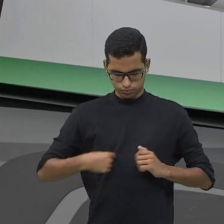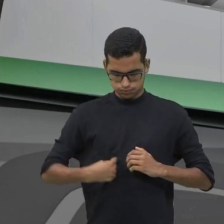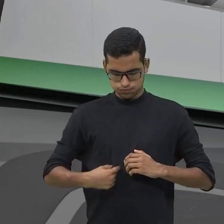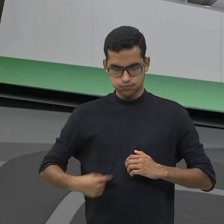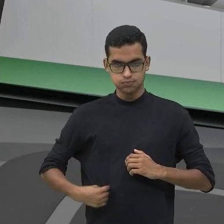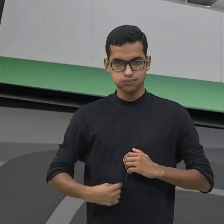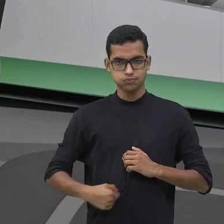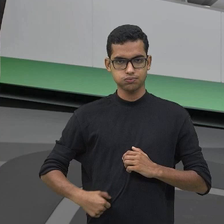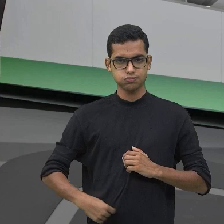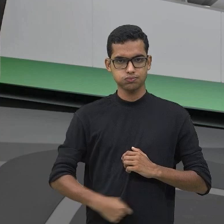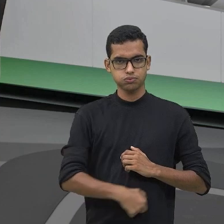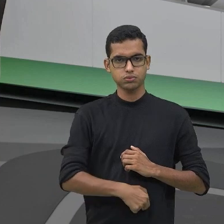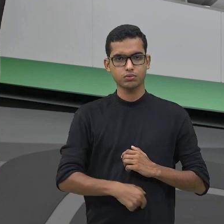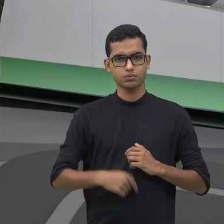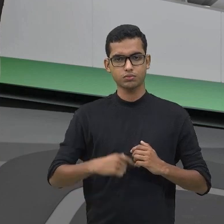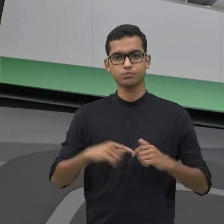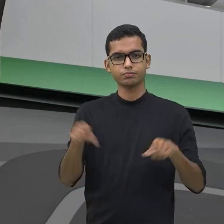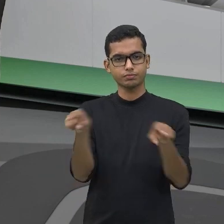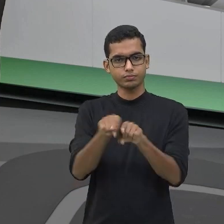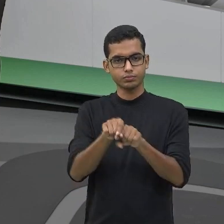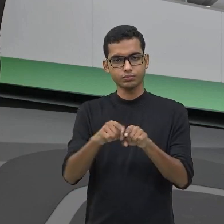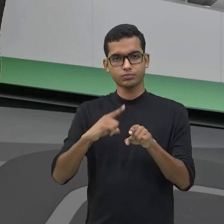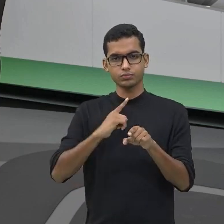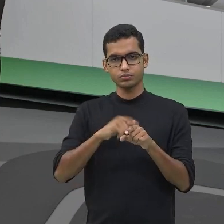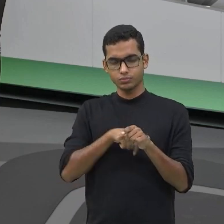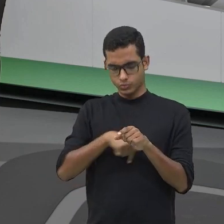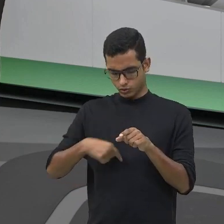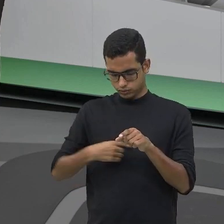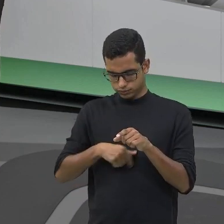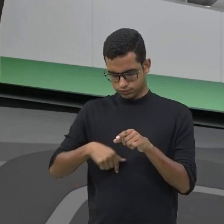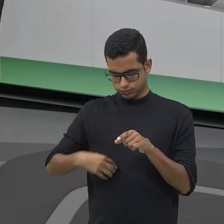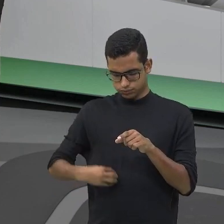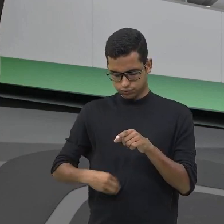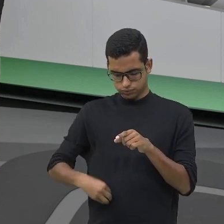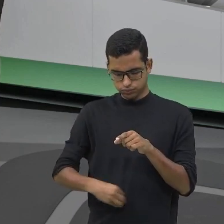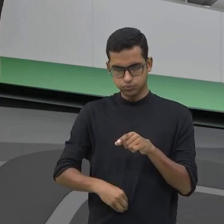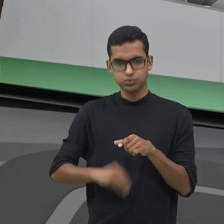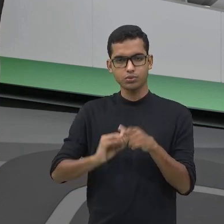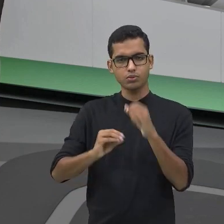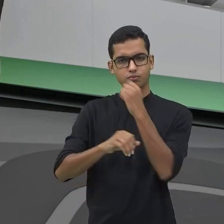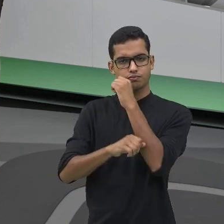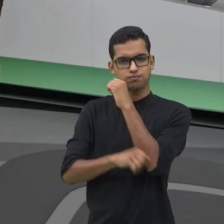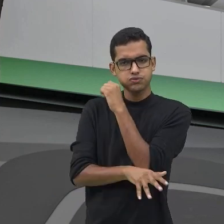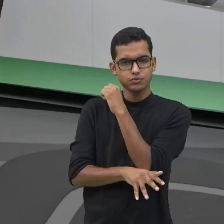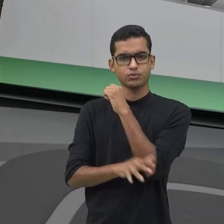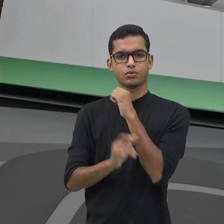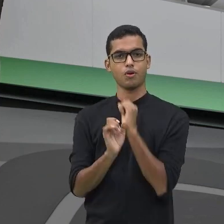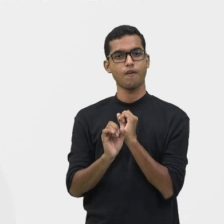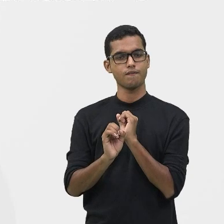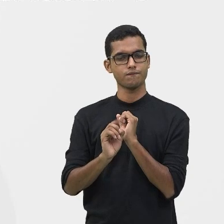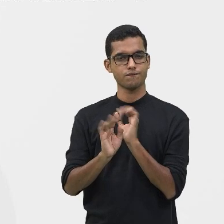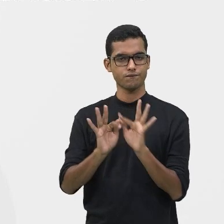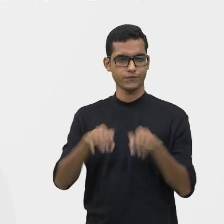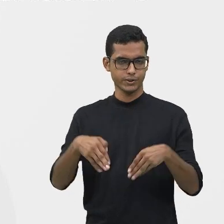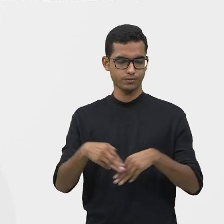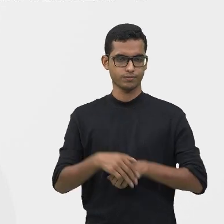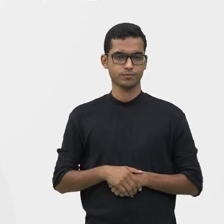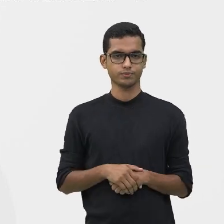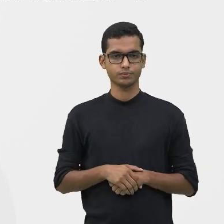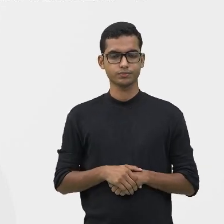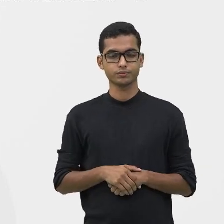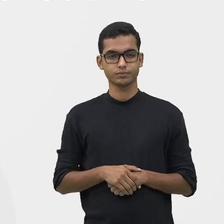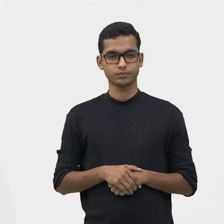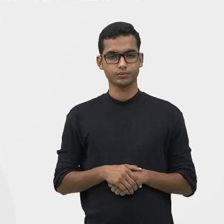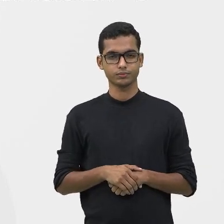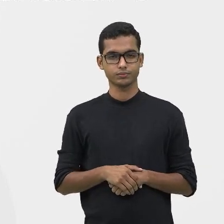vai reabsorver água. Vamos relembrar tudo isso? Vamos dar uma olhada na nossa cartela. Olha